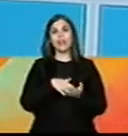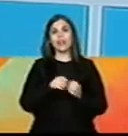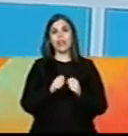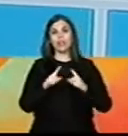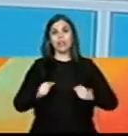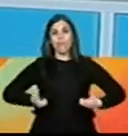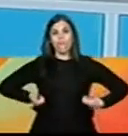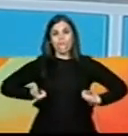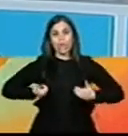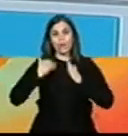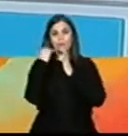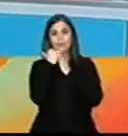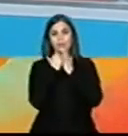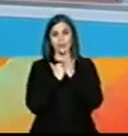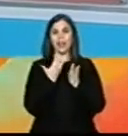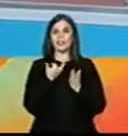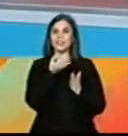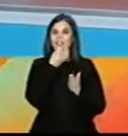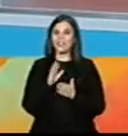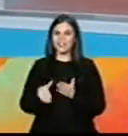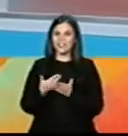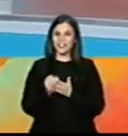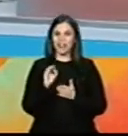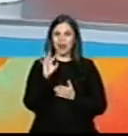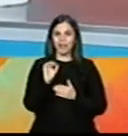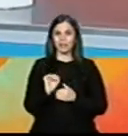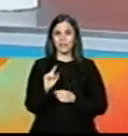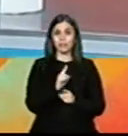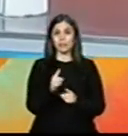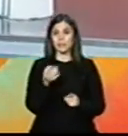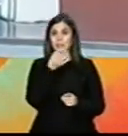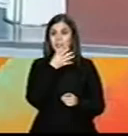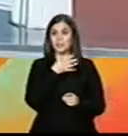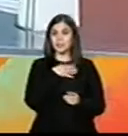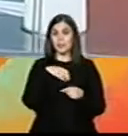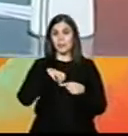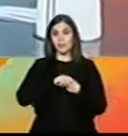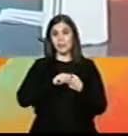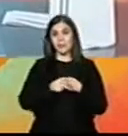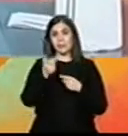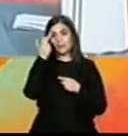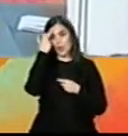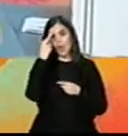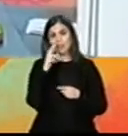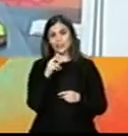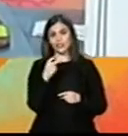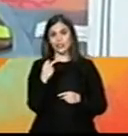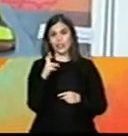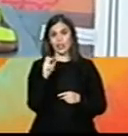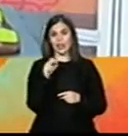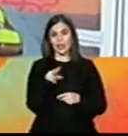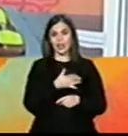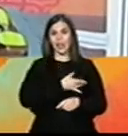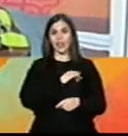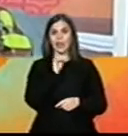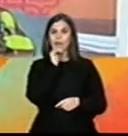De amendoim, muito e já bom. Falamos sobre esta tua proposta. Até porque me falaste em milho e lembra-me logo do charan, que eu gosto tanto. Tão algarvio,